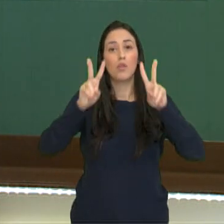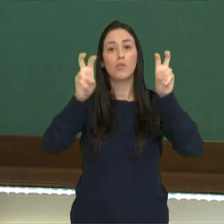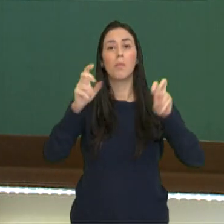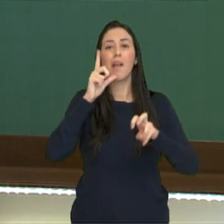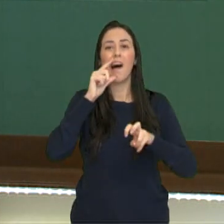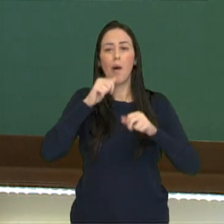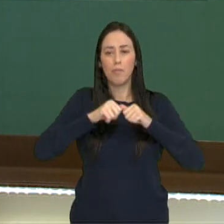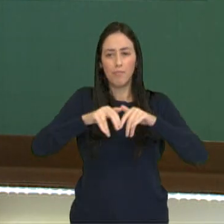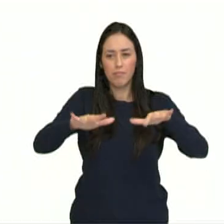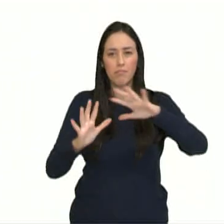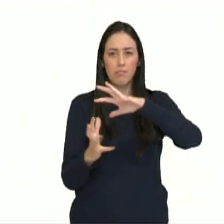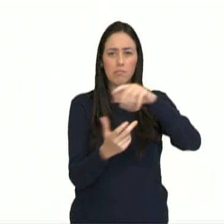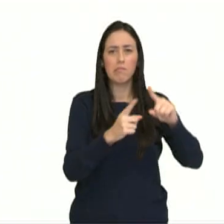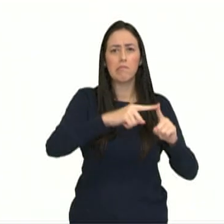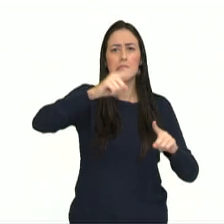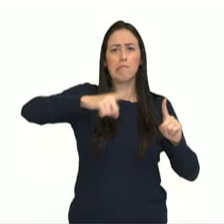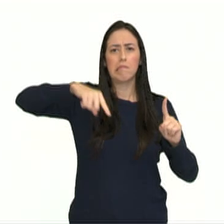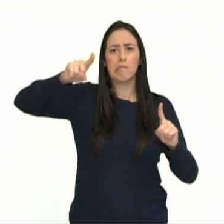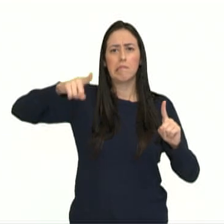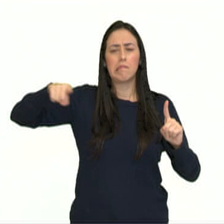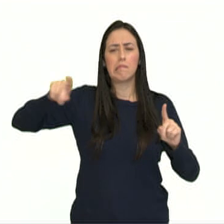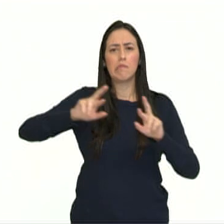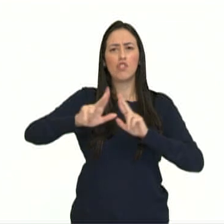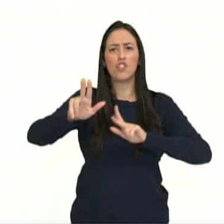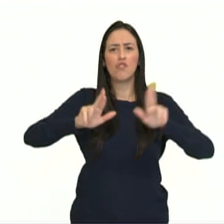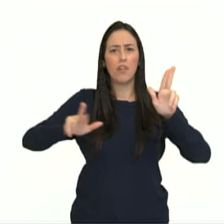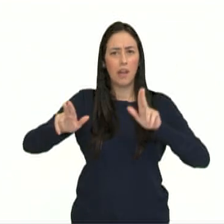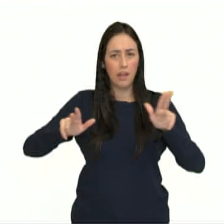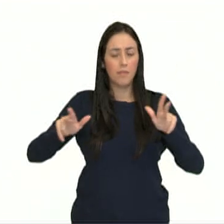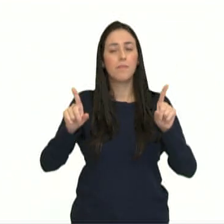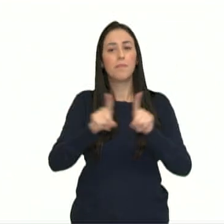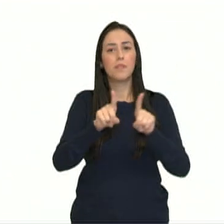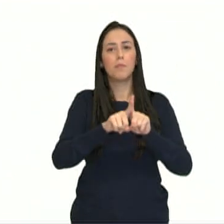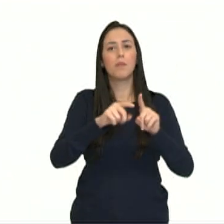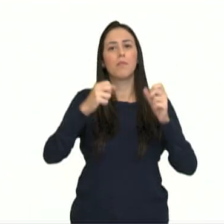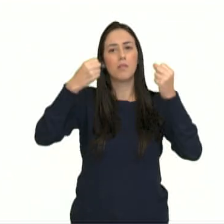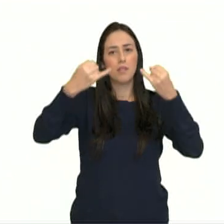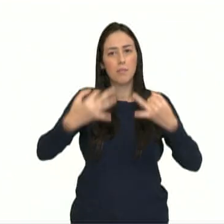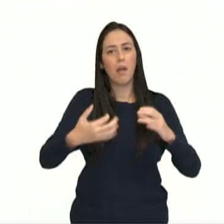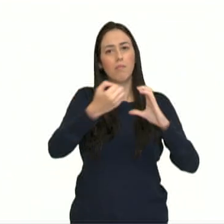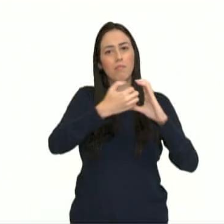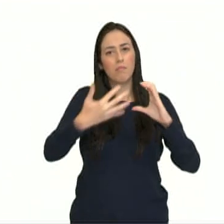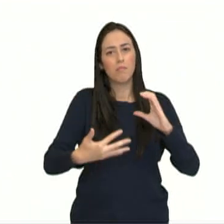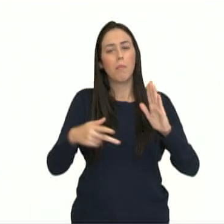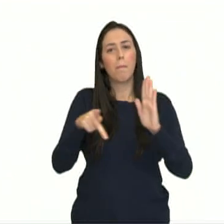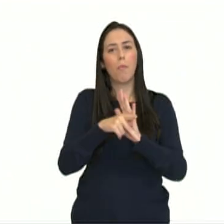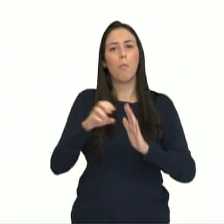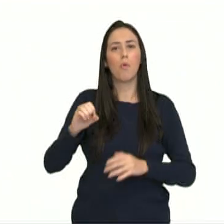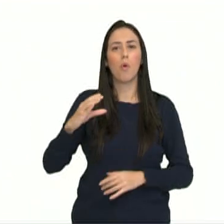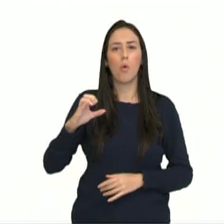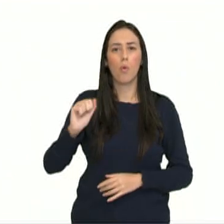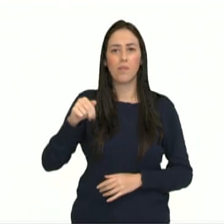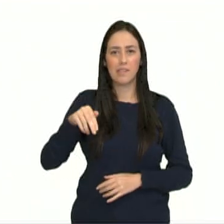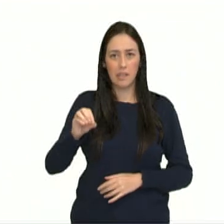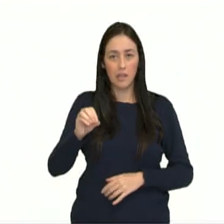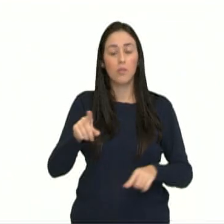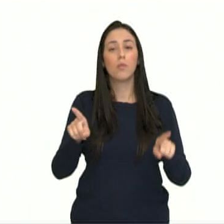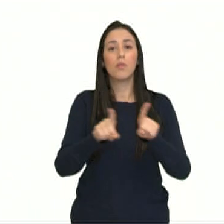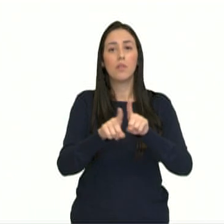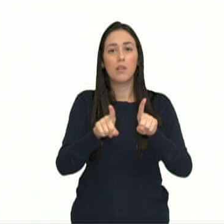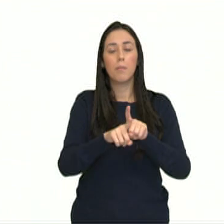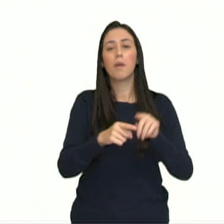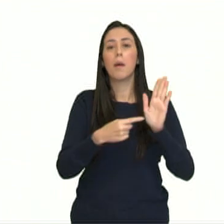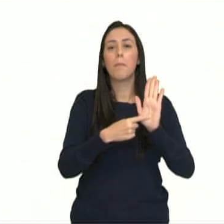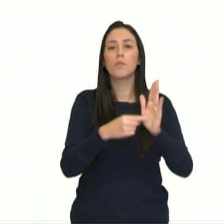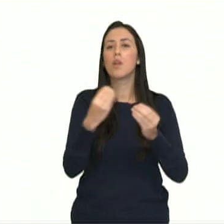água pelo planeta por meio de gráficos, caracterizar cada um dos oceanos do nosso planeta, explicar por meio de esquemas também o